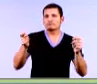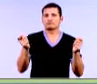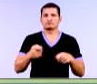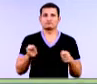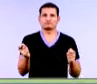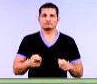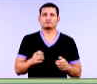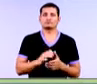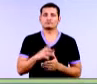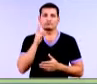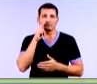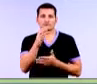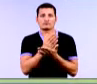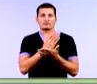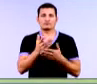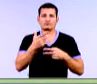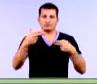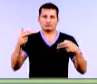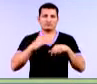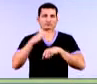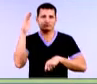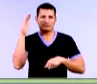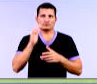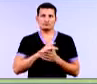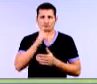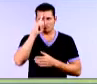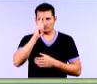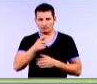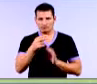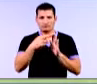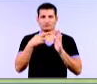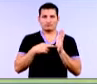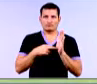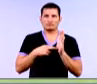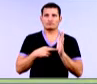Vamos dar uma olhada em algumas coisas a mais aqui. Comandos e instruções.